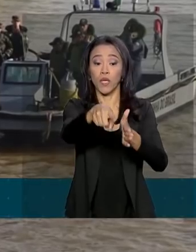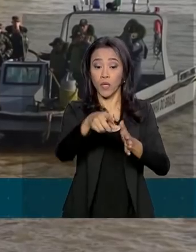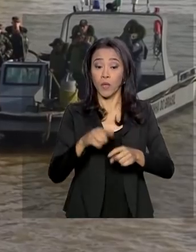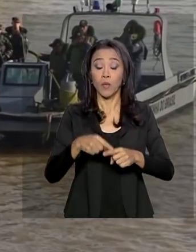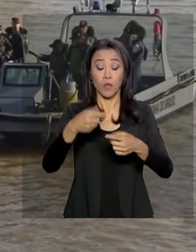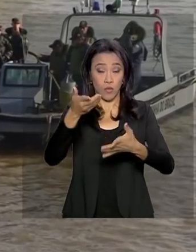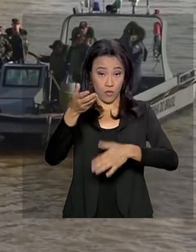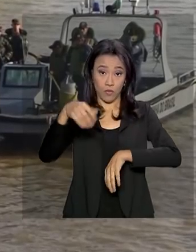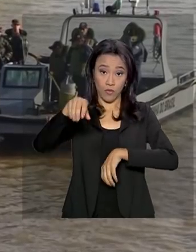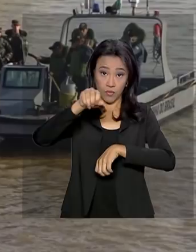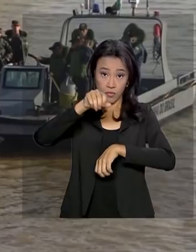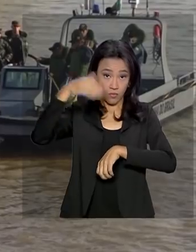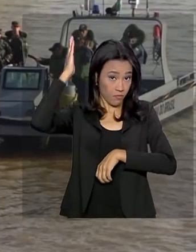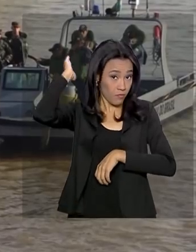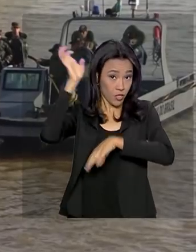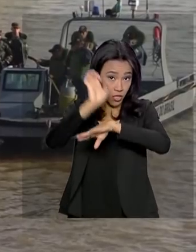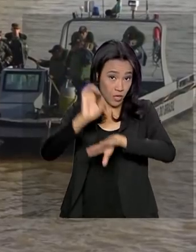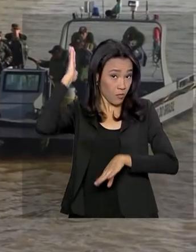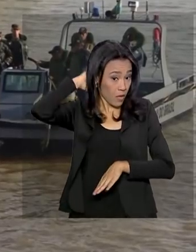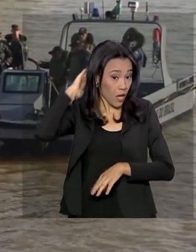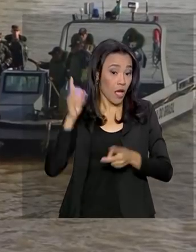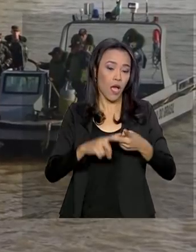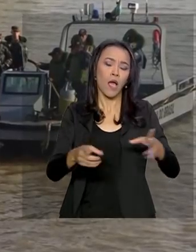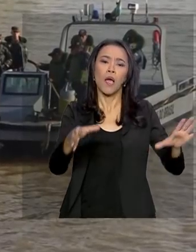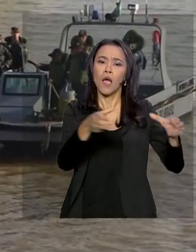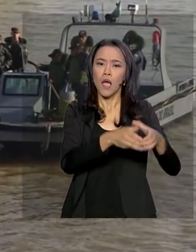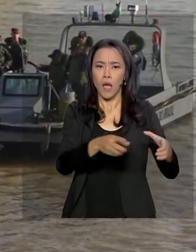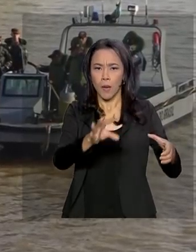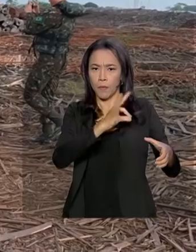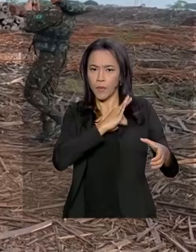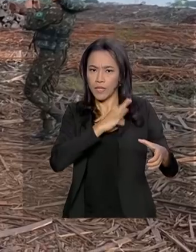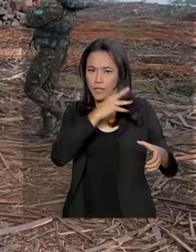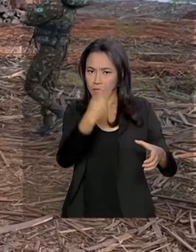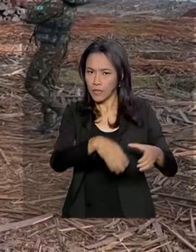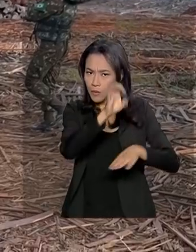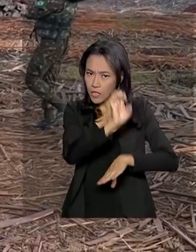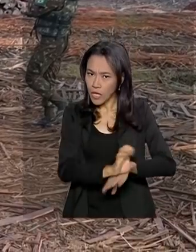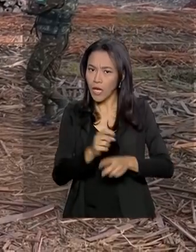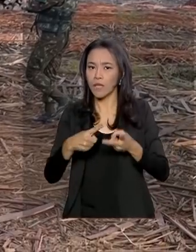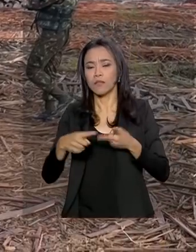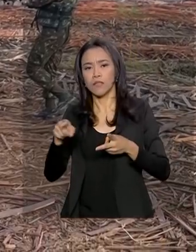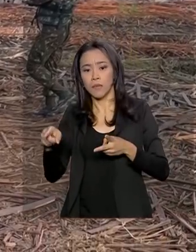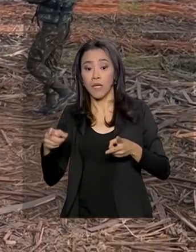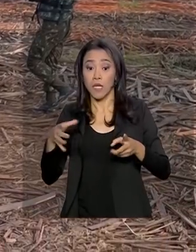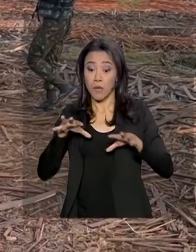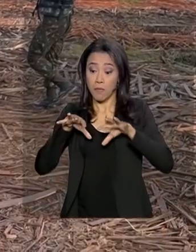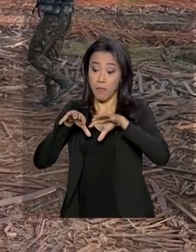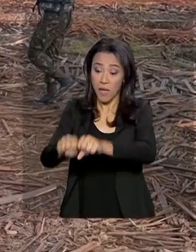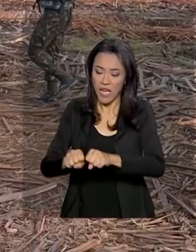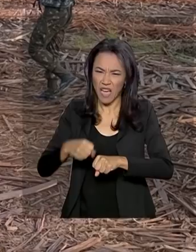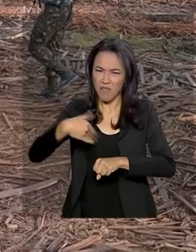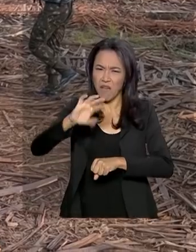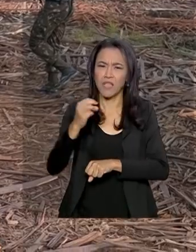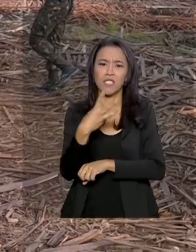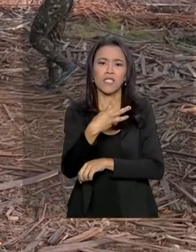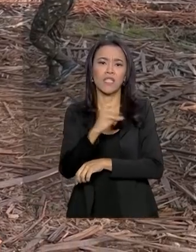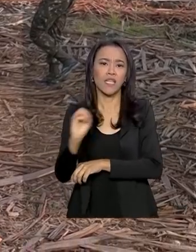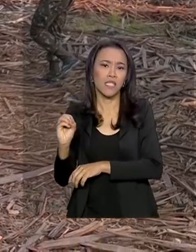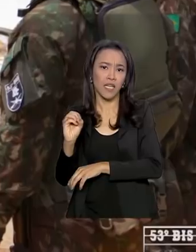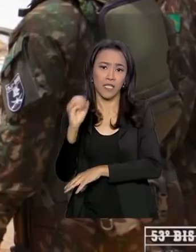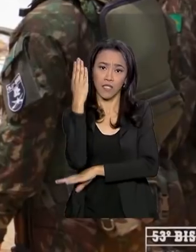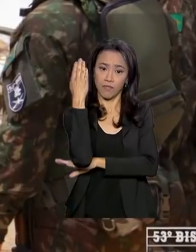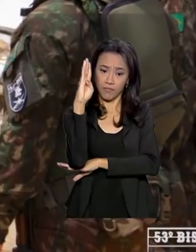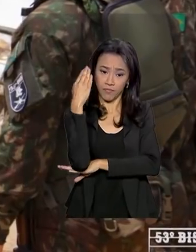embarcações da Marinha, do Exército e da Polícia Militar do Estado apreenderam mais de 300 toras de madeira ilegal.